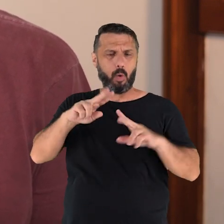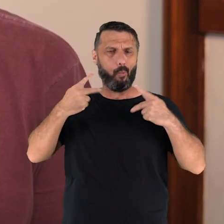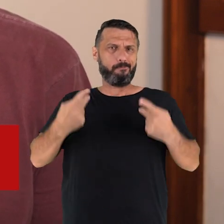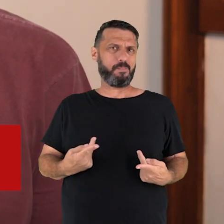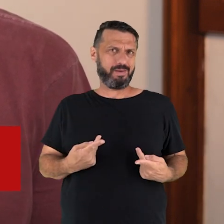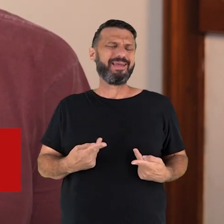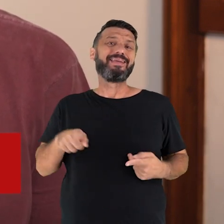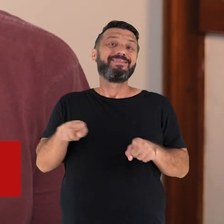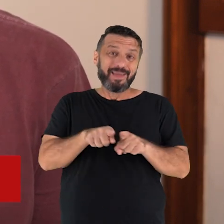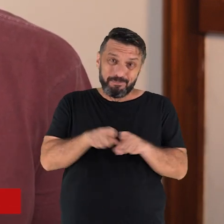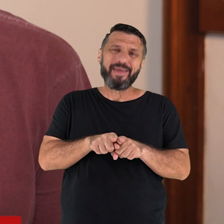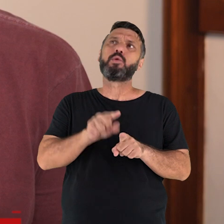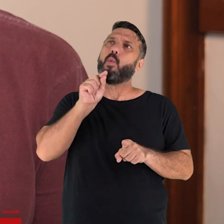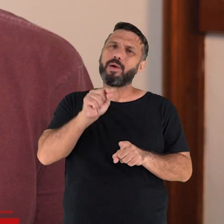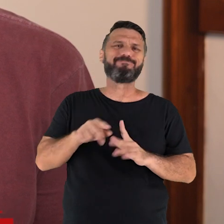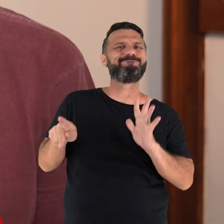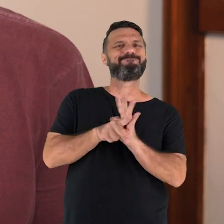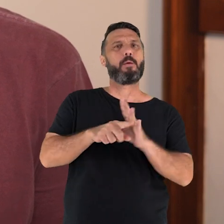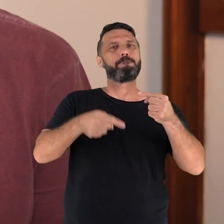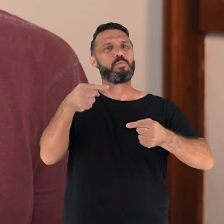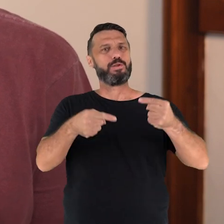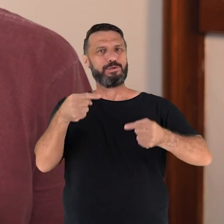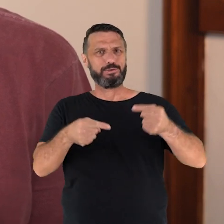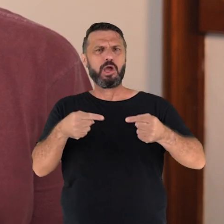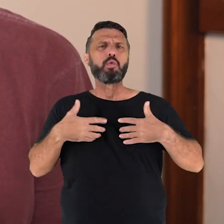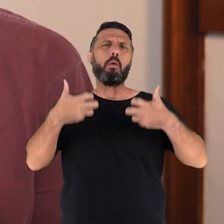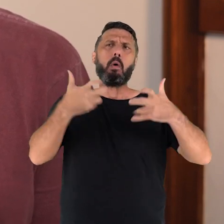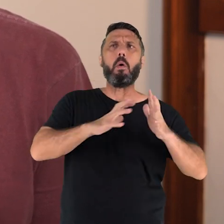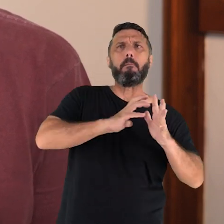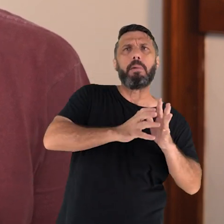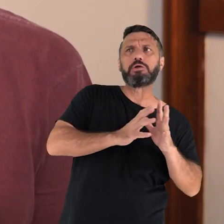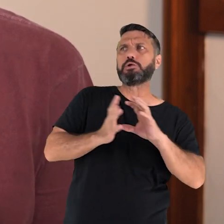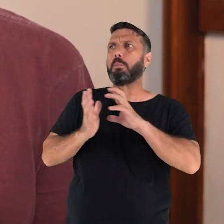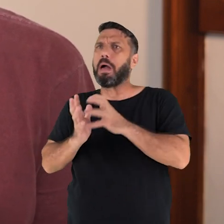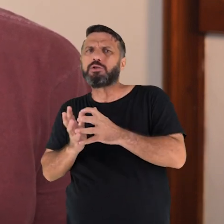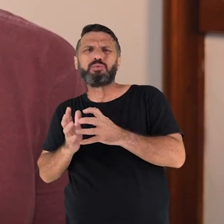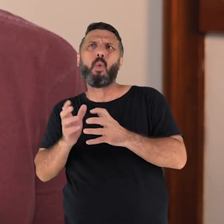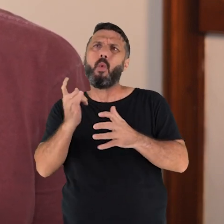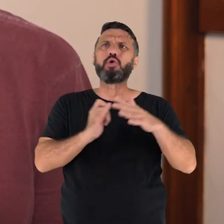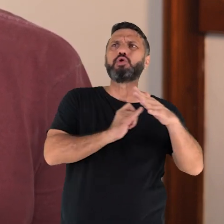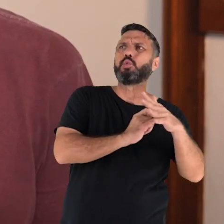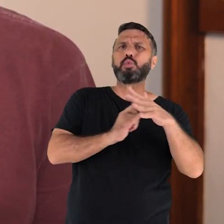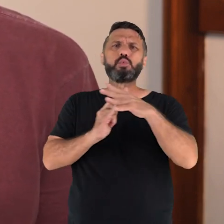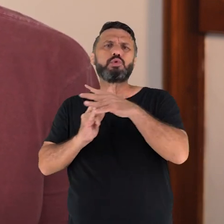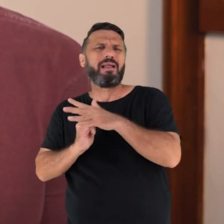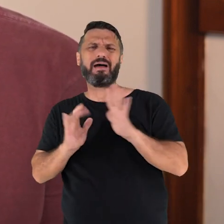humana e, portanto, consequentemente política. Não estou falando em termos partidários